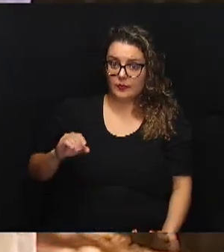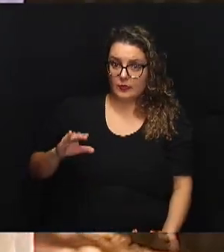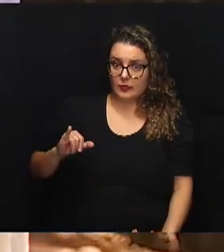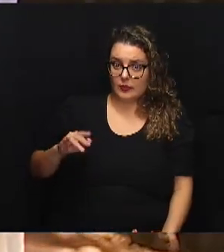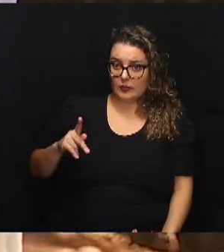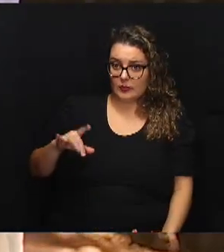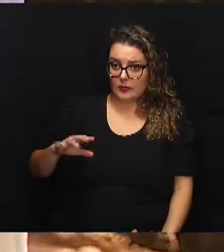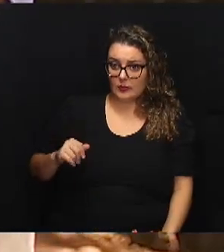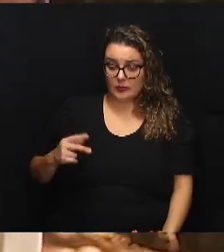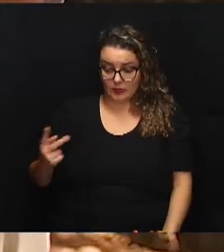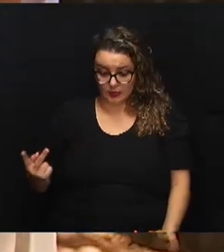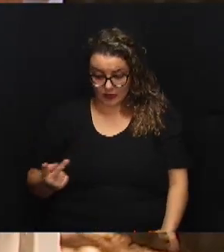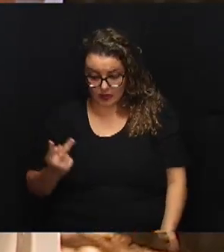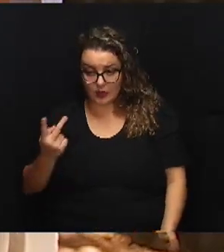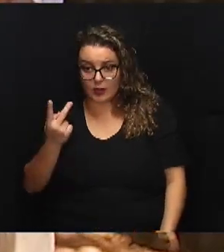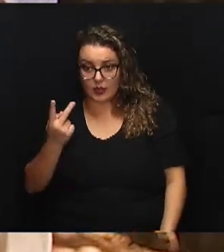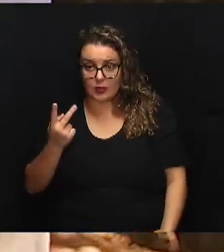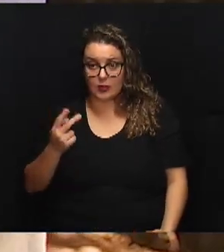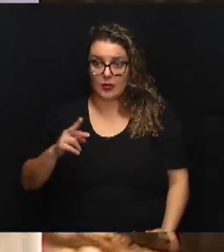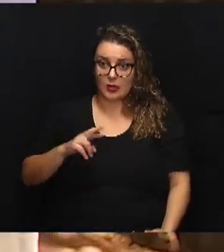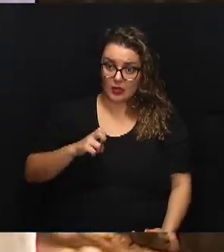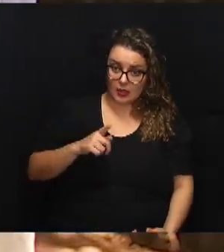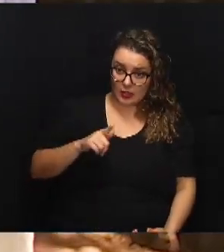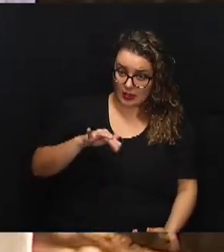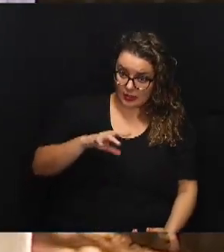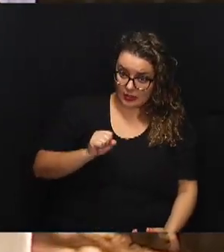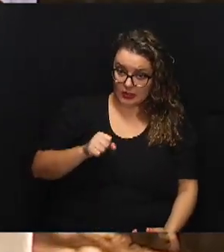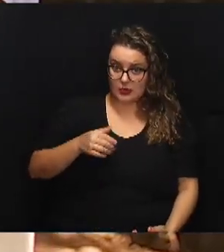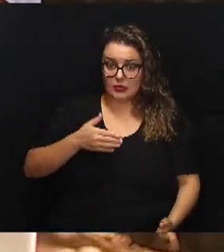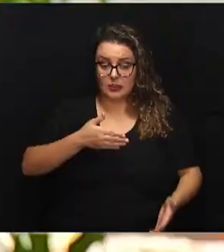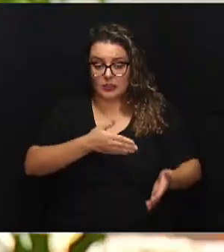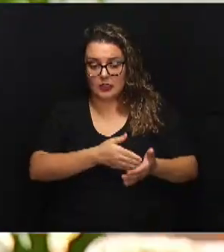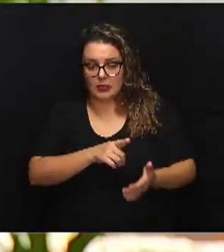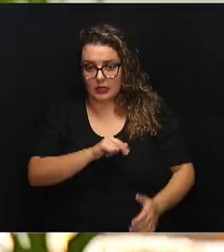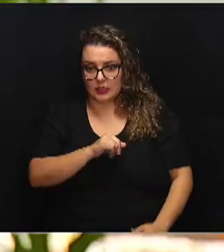de valores, regras e limites.